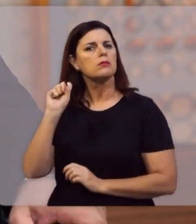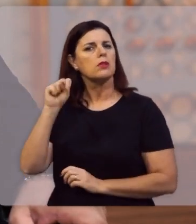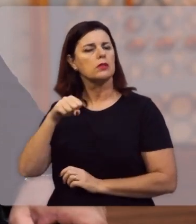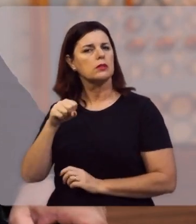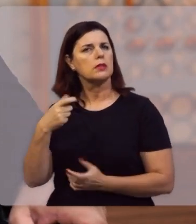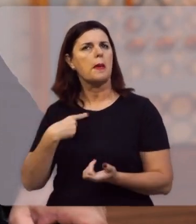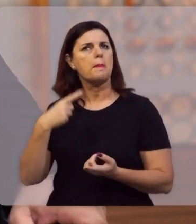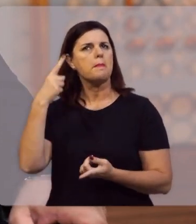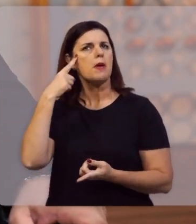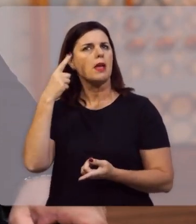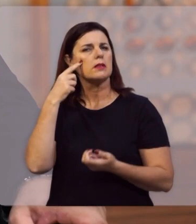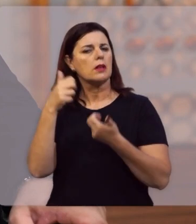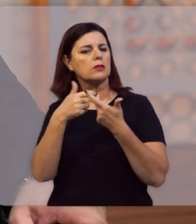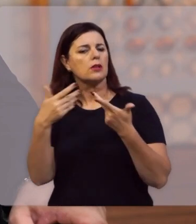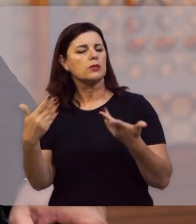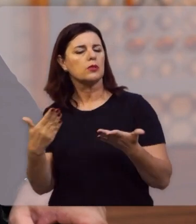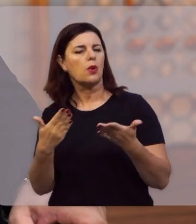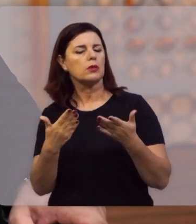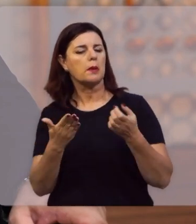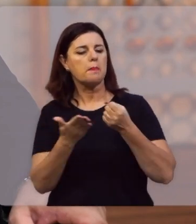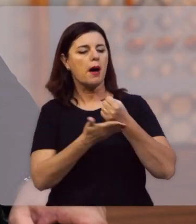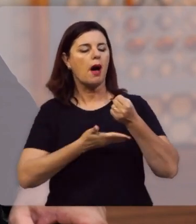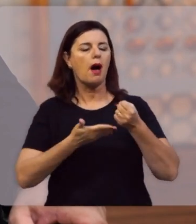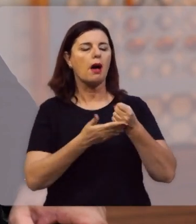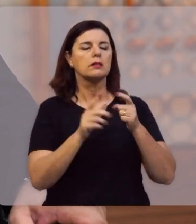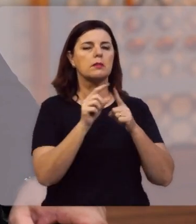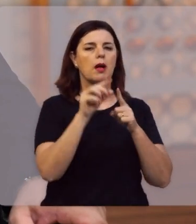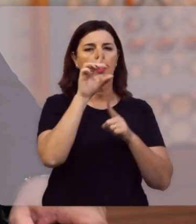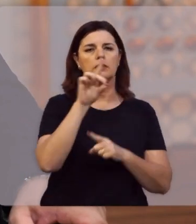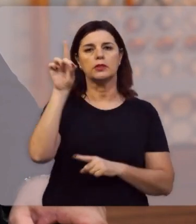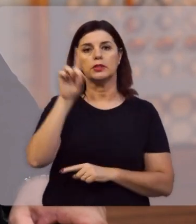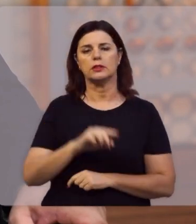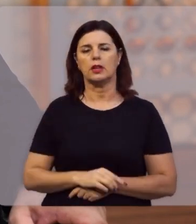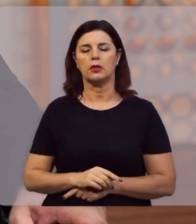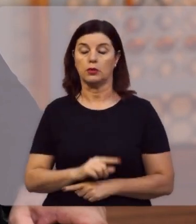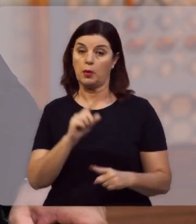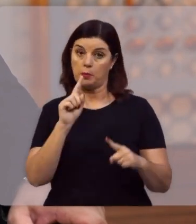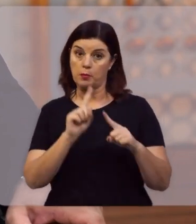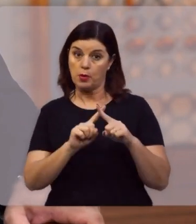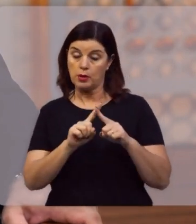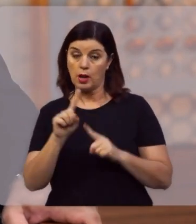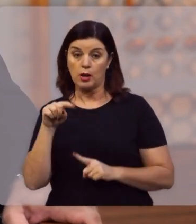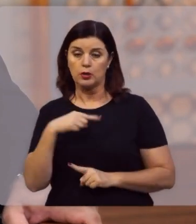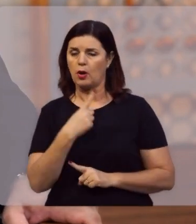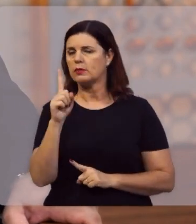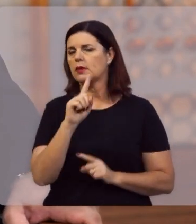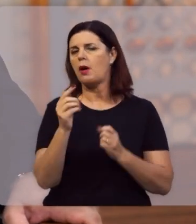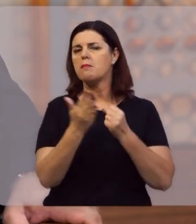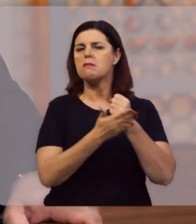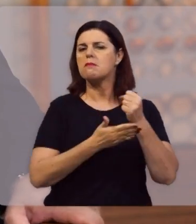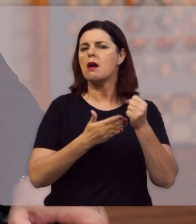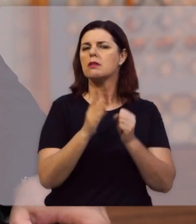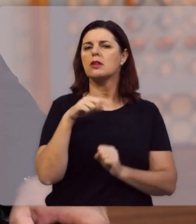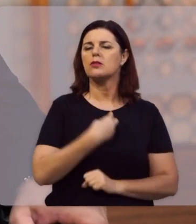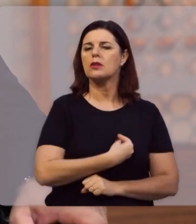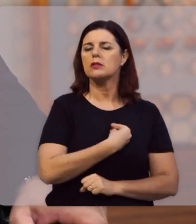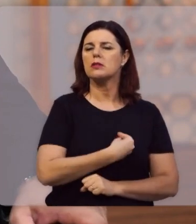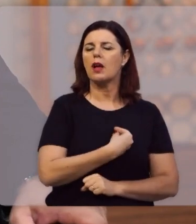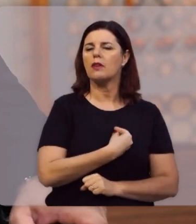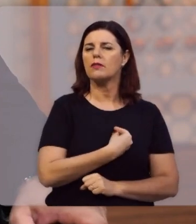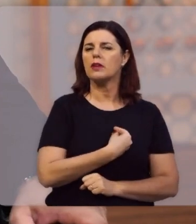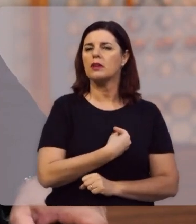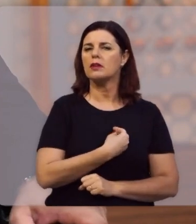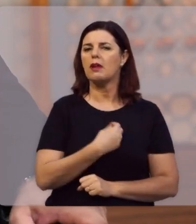com princípios fundamentados na palavra de Deus porque nós não fundamentamos a nossa vida